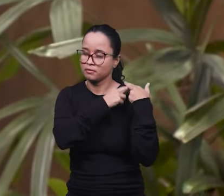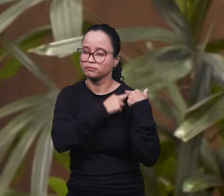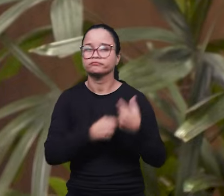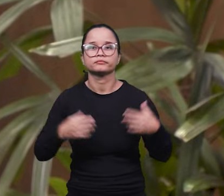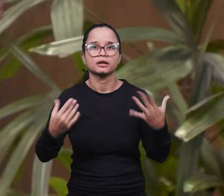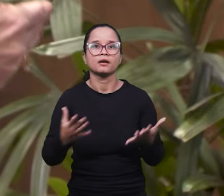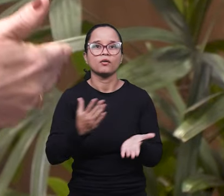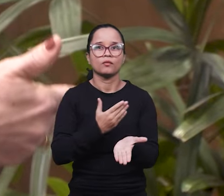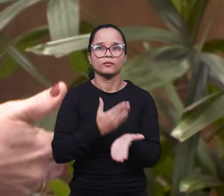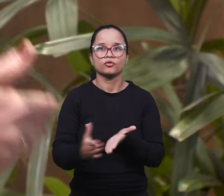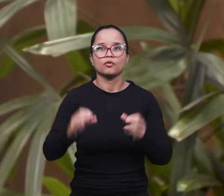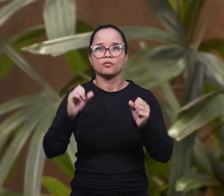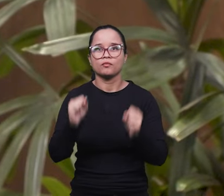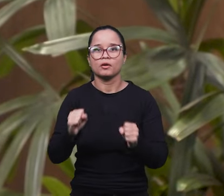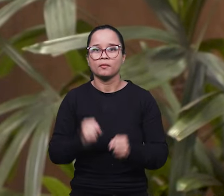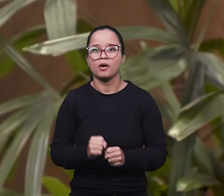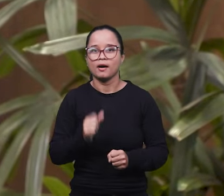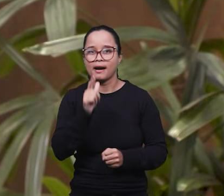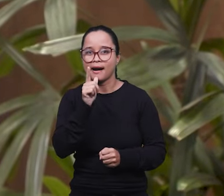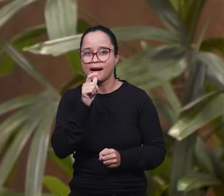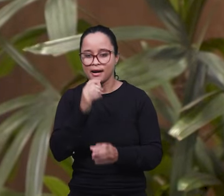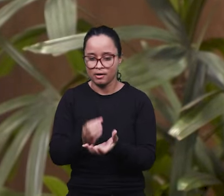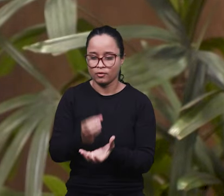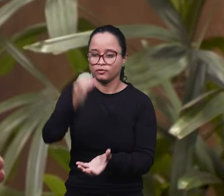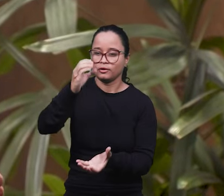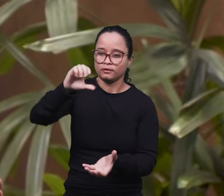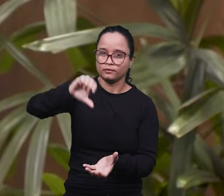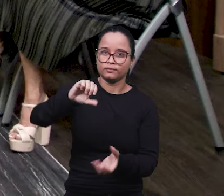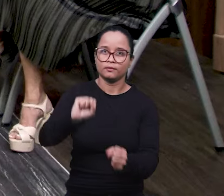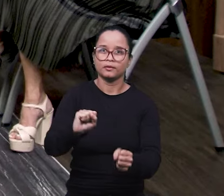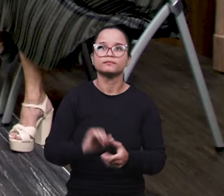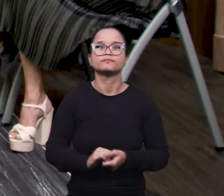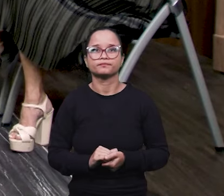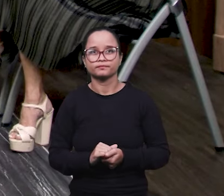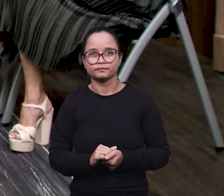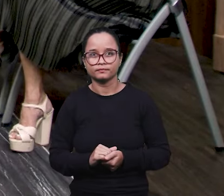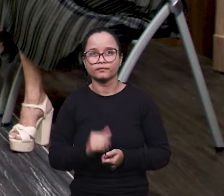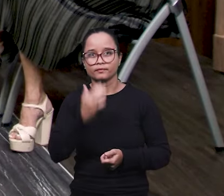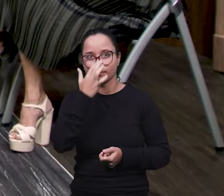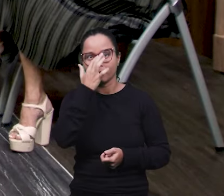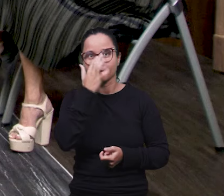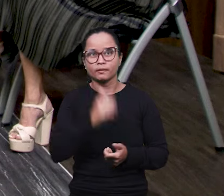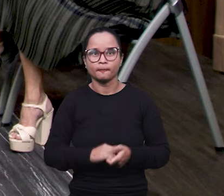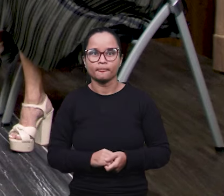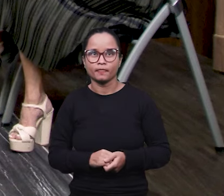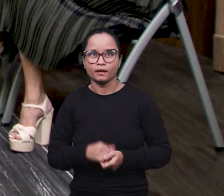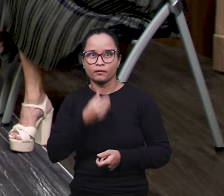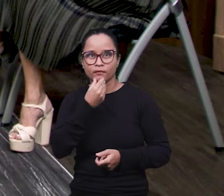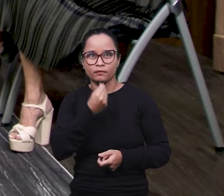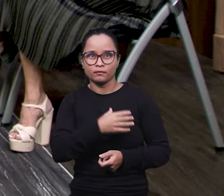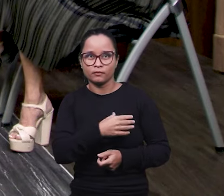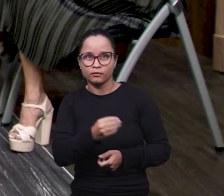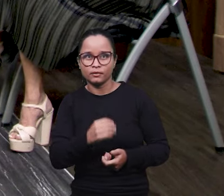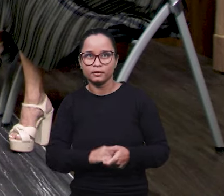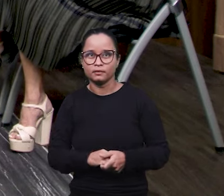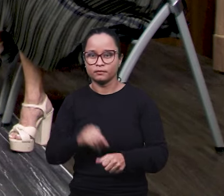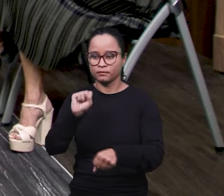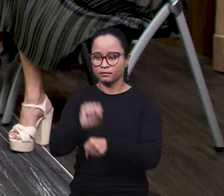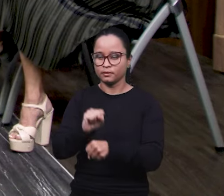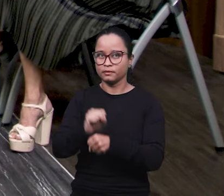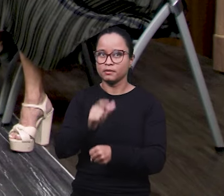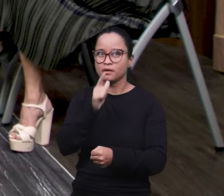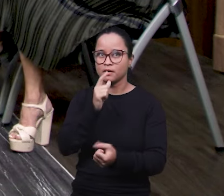começou falando pode encher o litro d' água não foi isso quequ foi uma alegria quando eu comprei um filtro meu filho parou de encher o litro de água eu virei